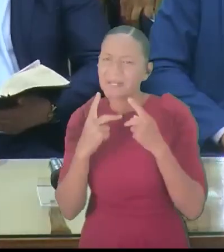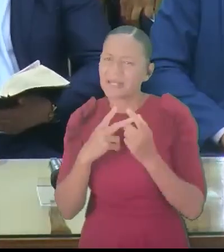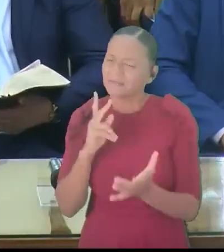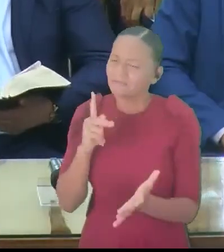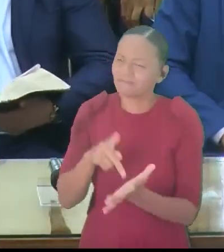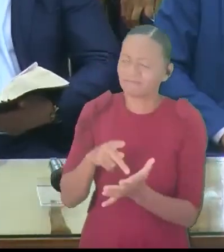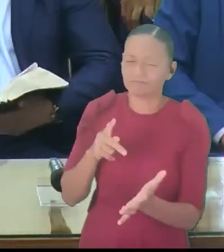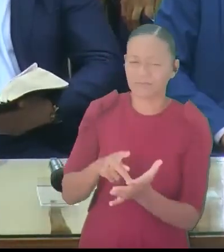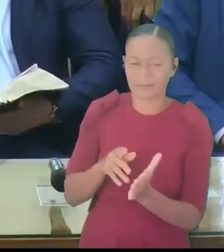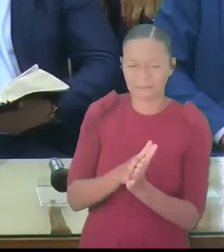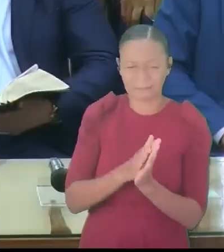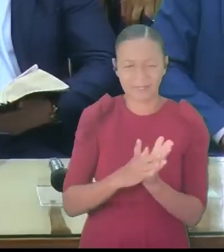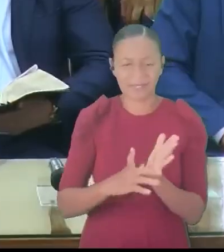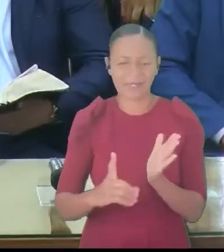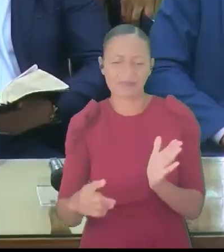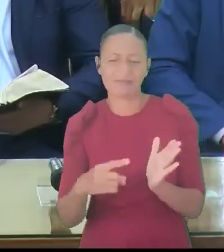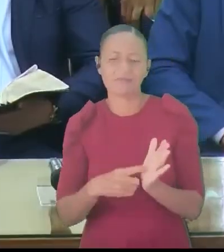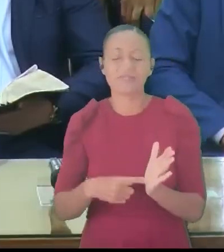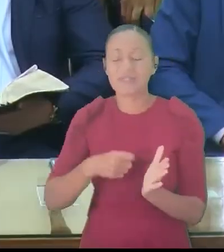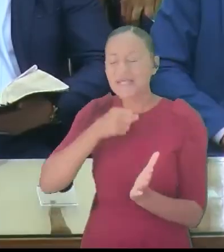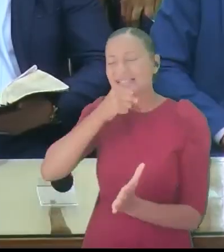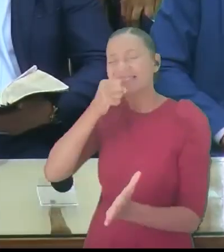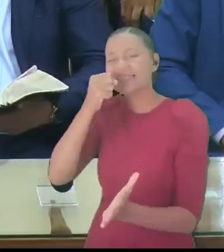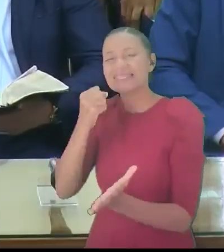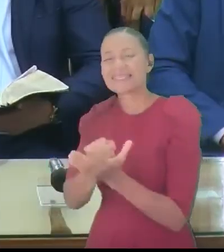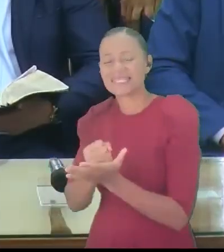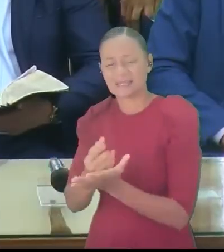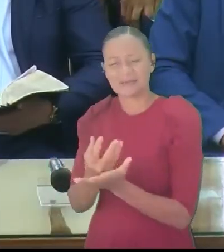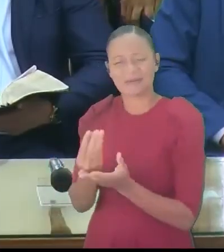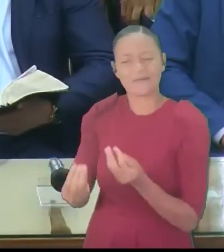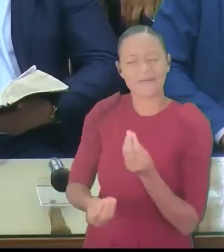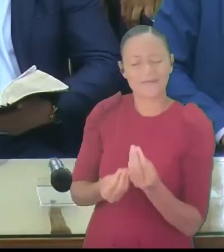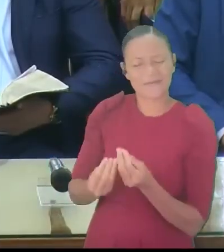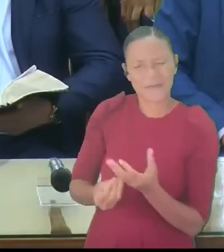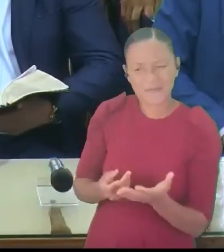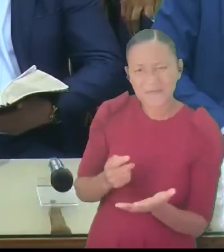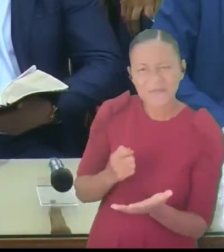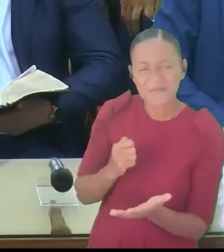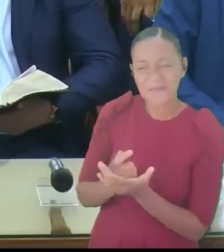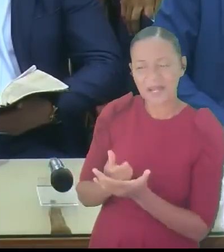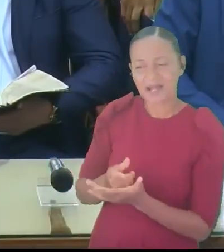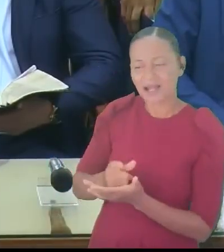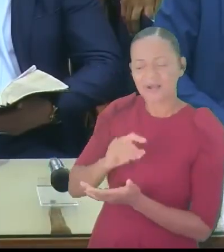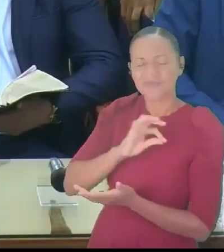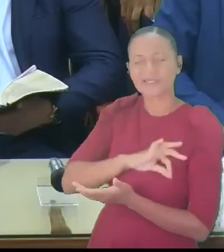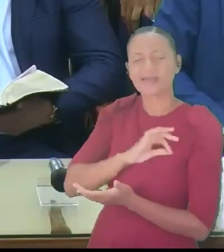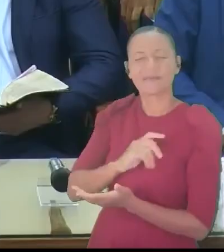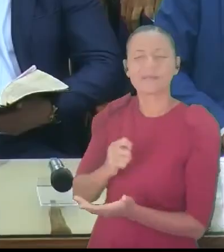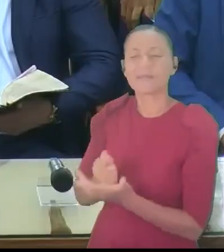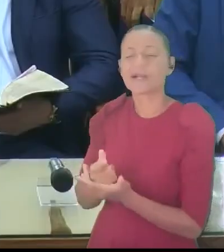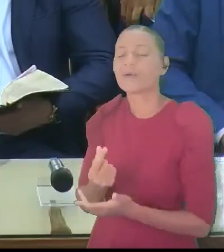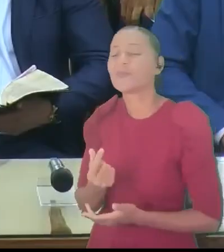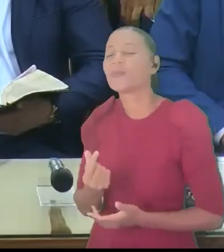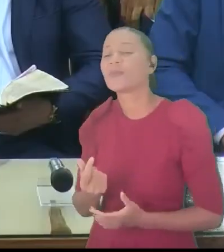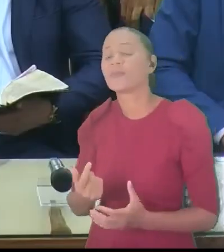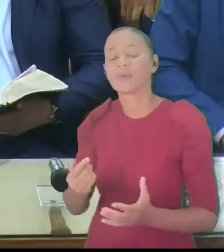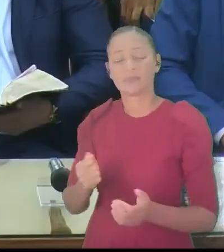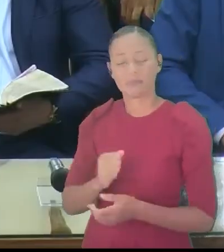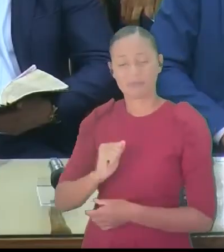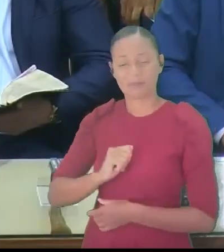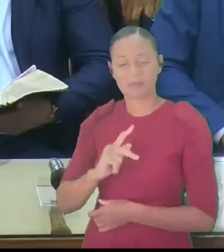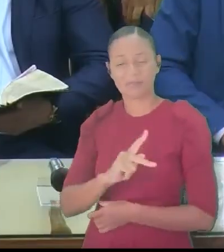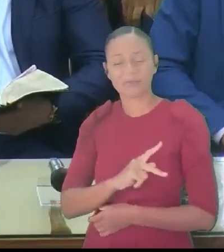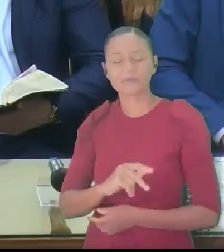verdade, pela Bíblia, pelo Antigo Testamento, com o conhecimento desse, se fosse pagar Pedro um cachê, quanto era que valia o cachê do apóstolo São